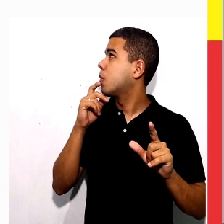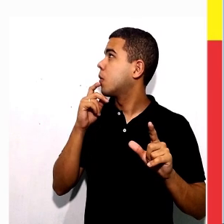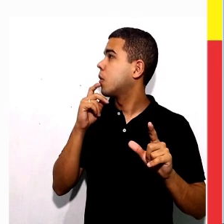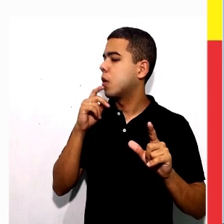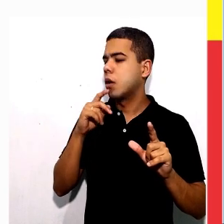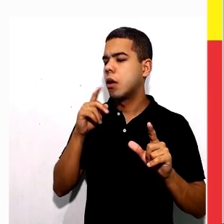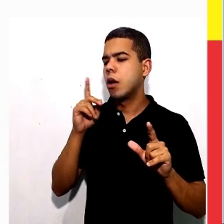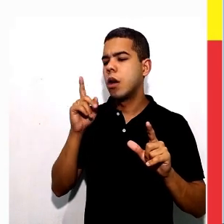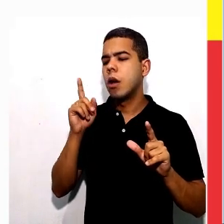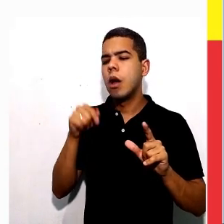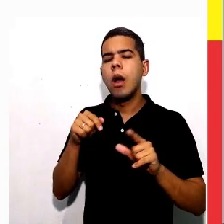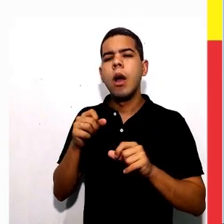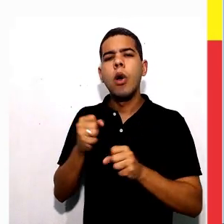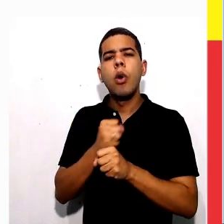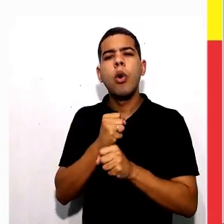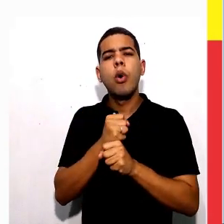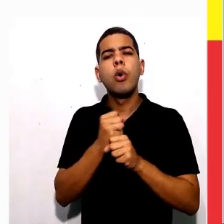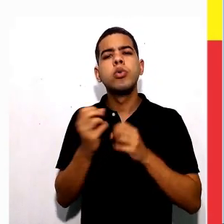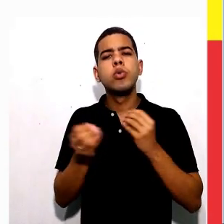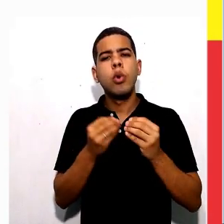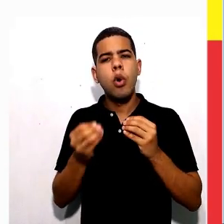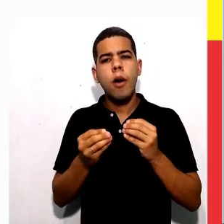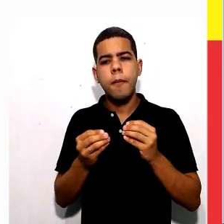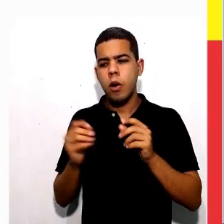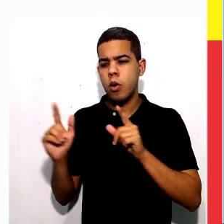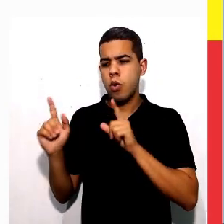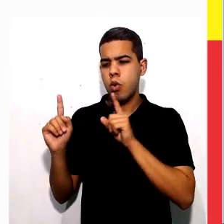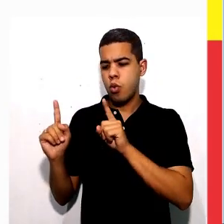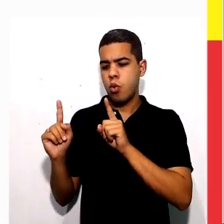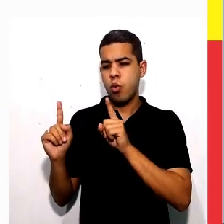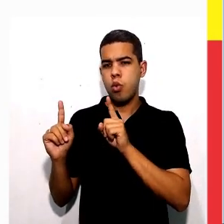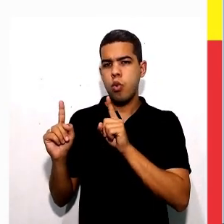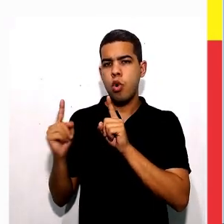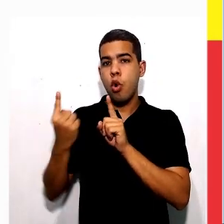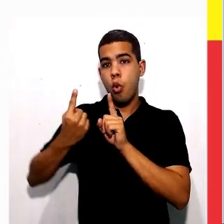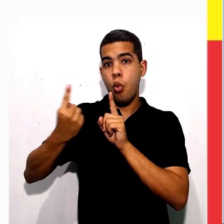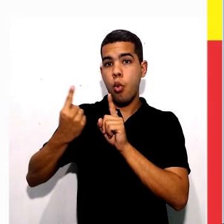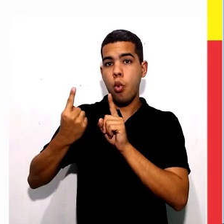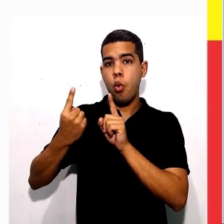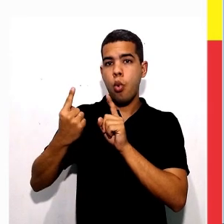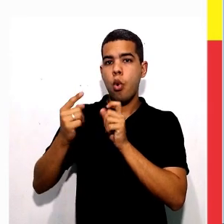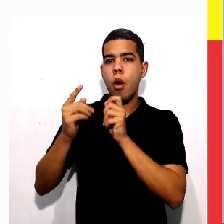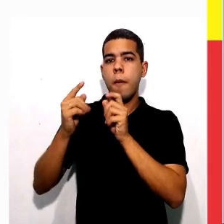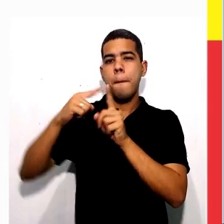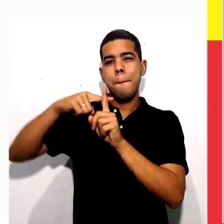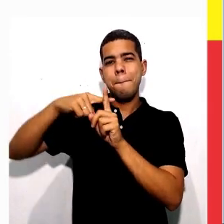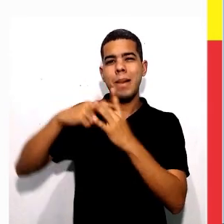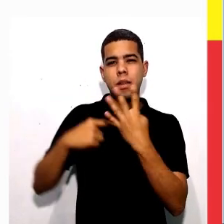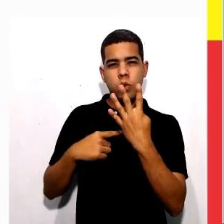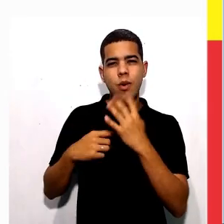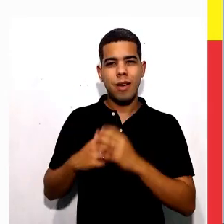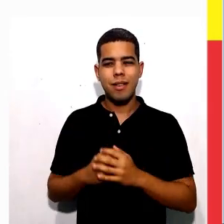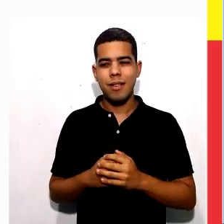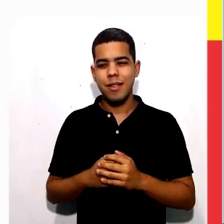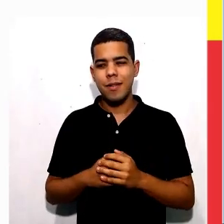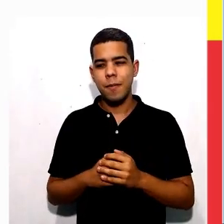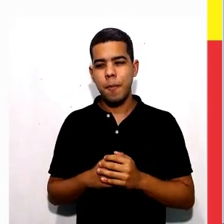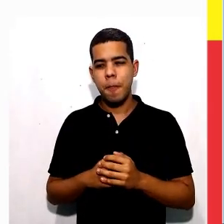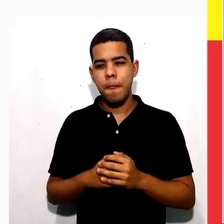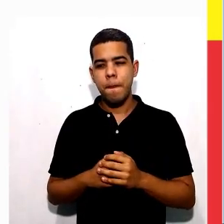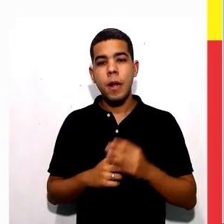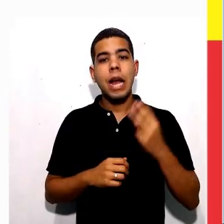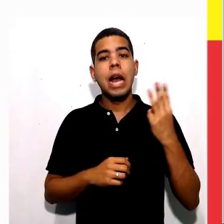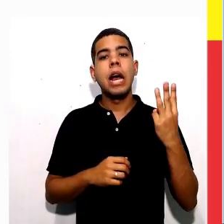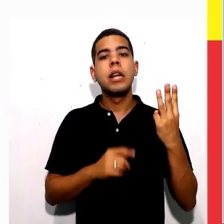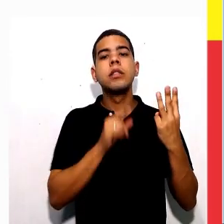figura 2 é construída a partir de quê? Da figura 1 mais 4, massa. E a figura 3, a partir